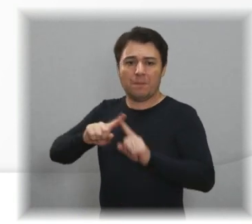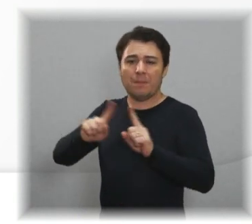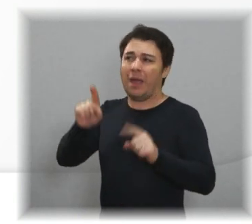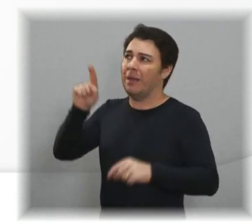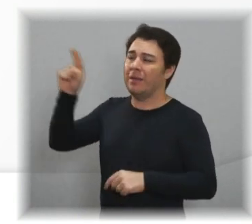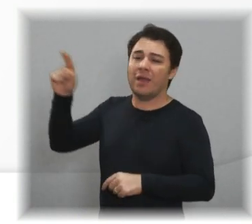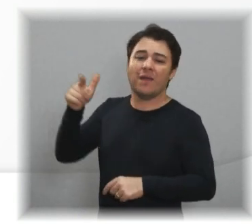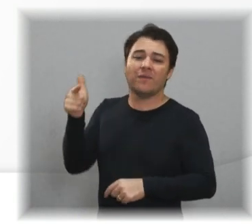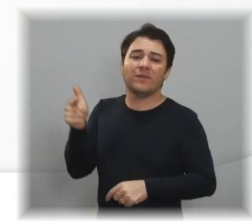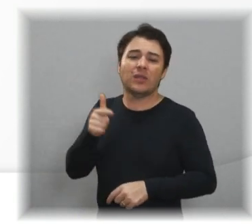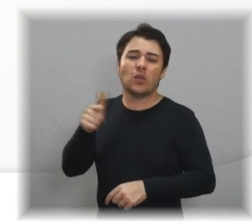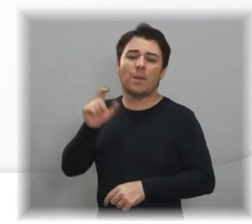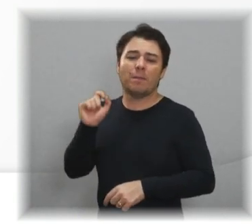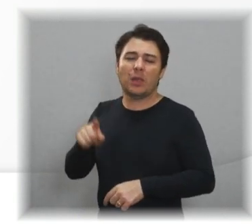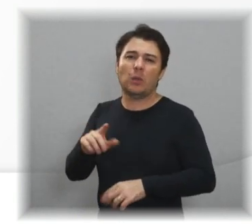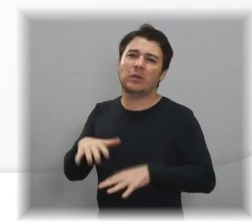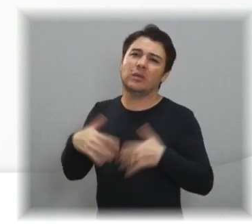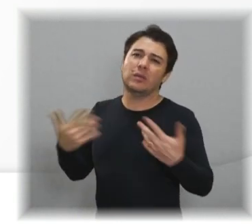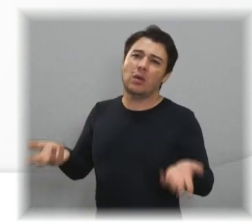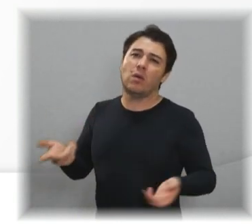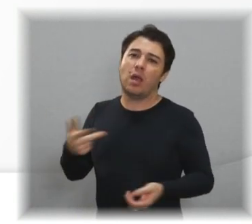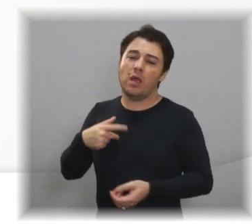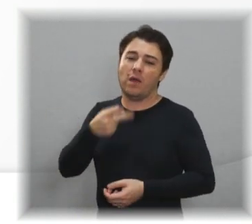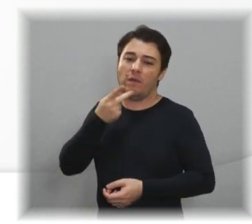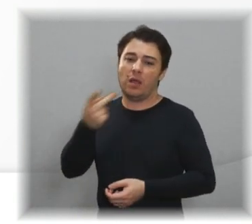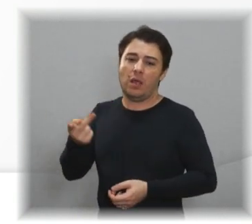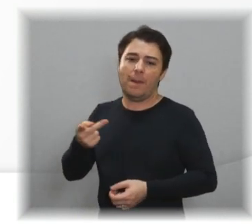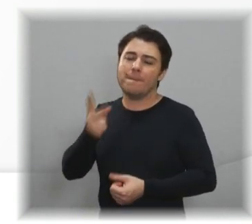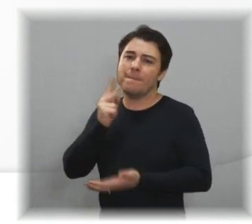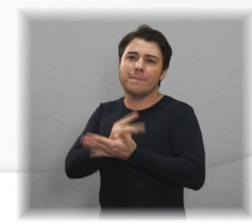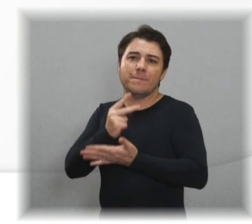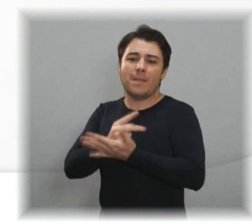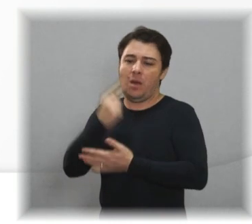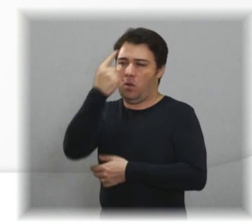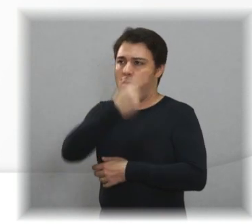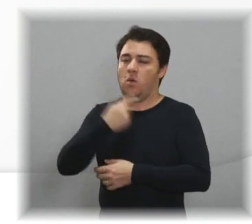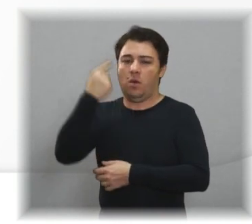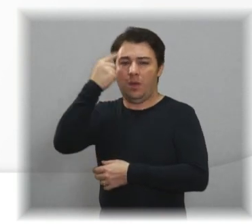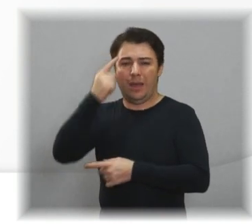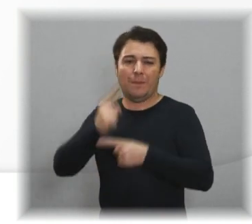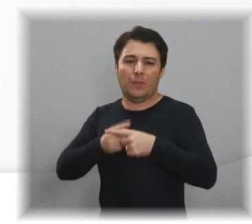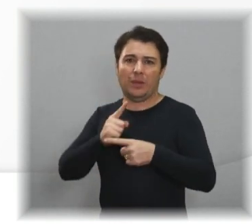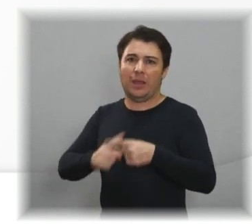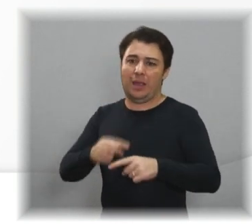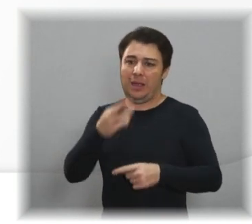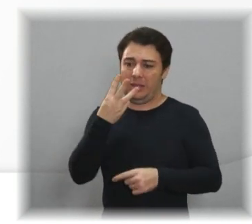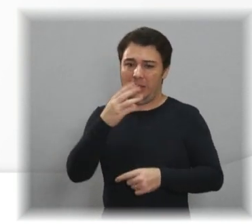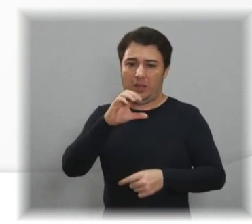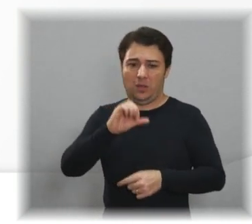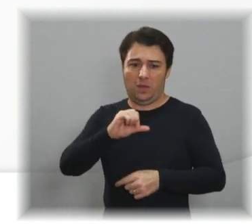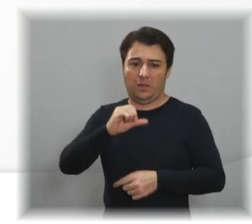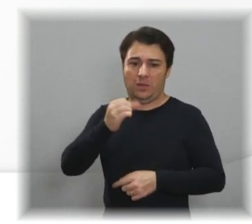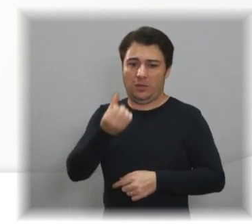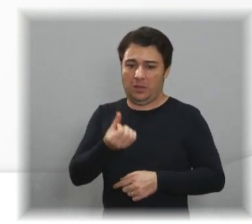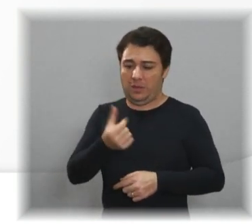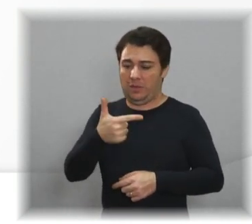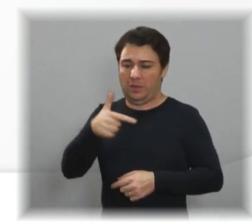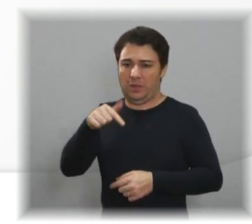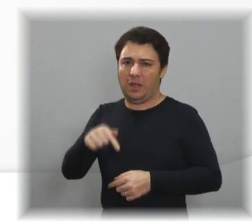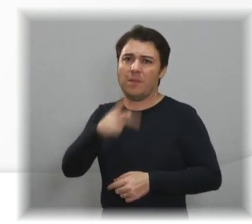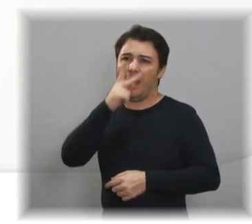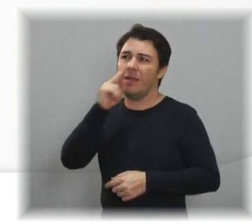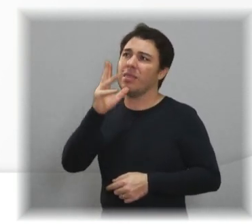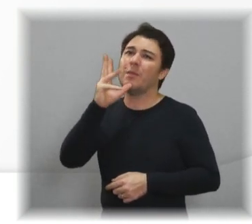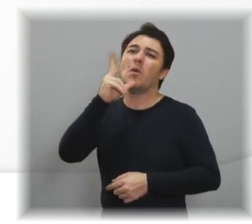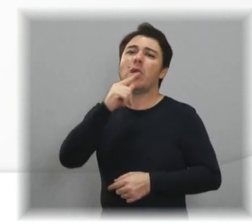22 mil eu tô dizendo que em média eu atendi ele mesma hora porque se eu tivesse 39.000 cliente 39 eu chegar aí eu levei uma